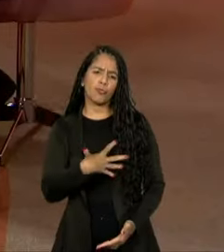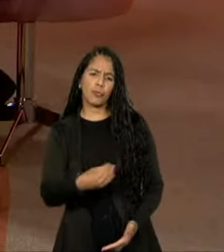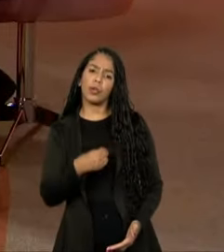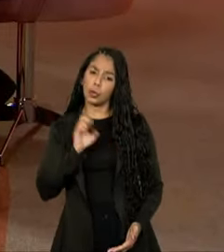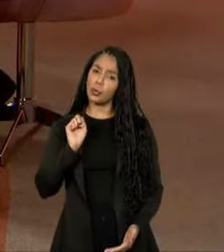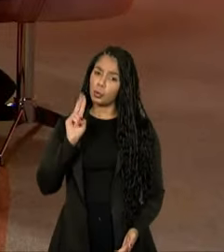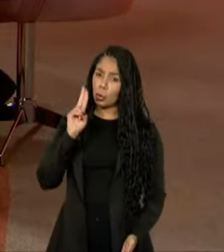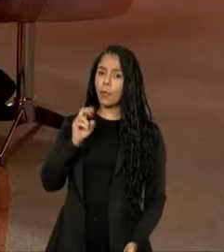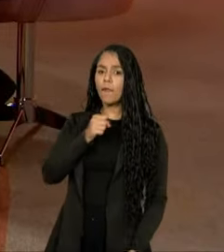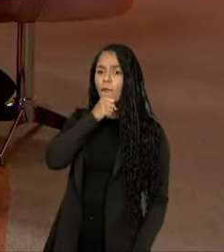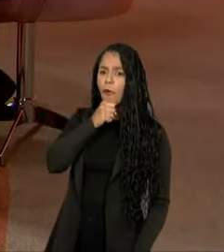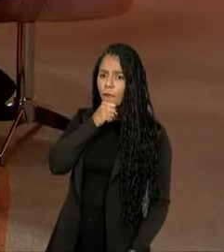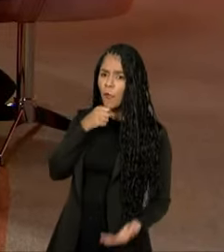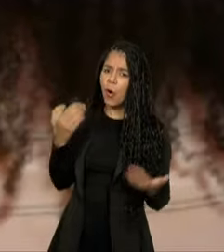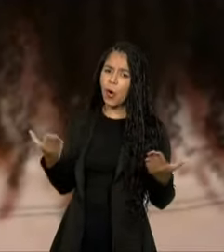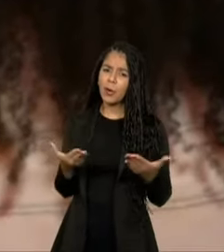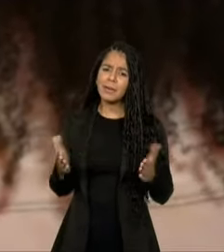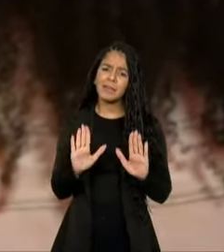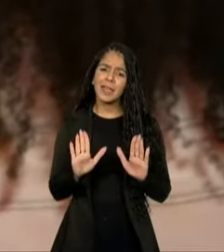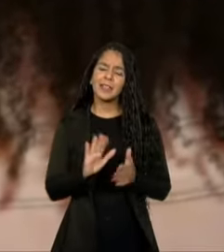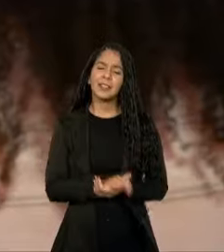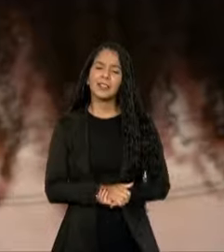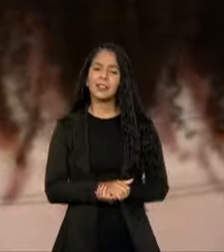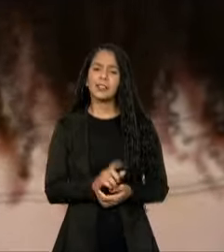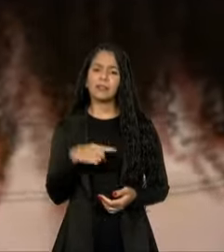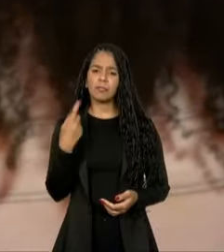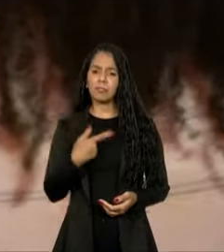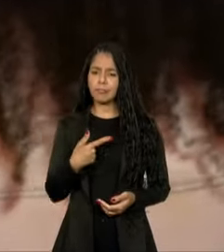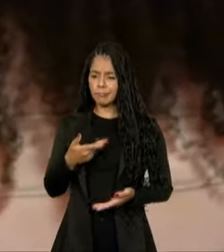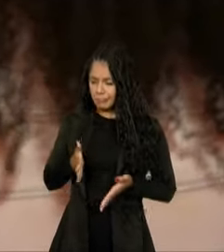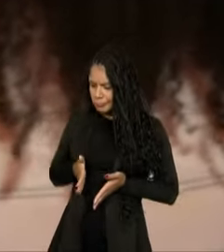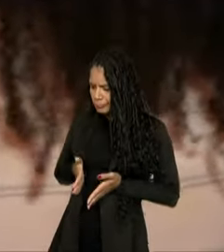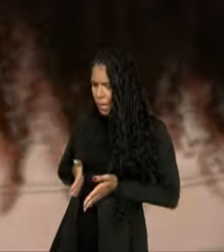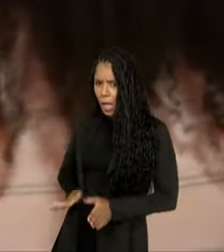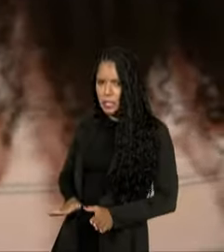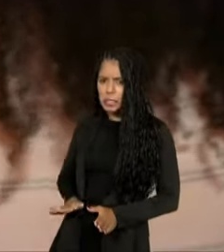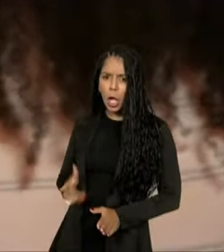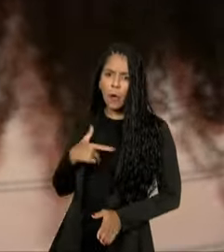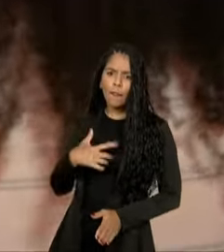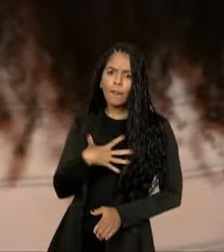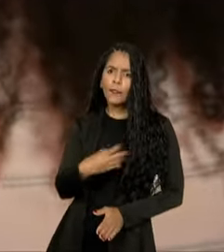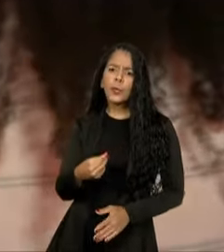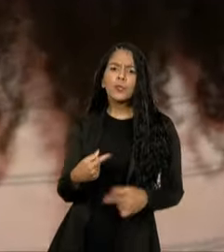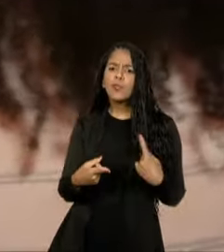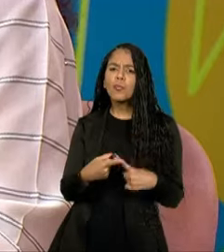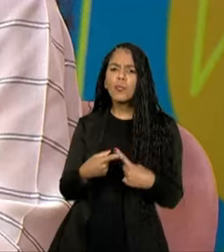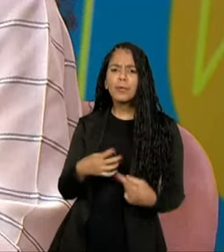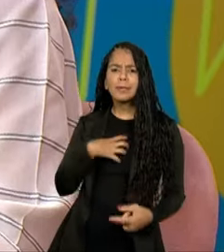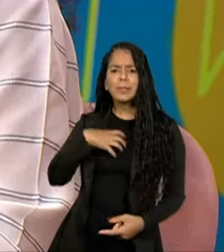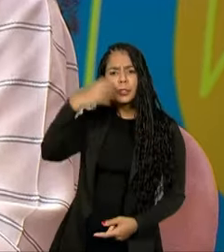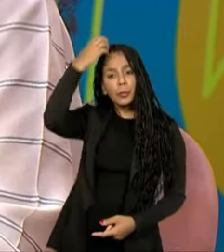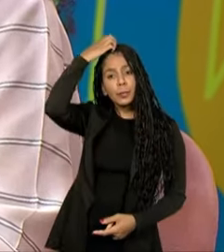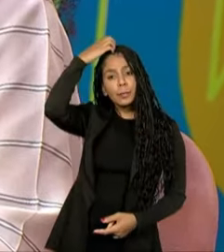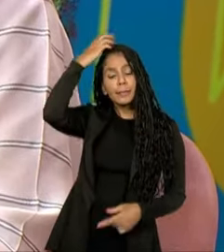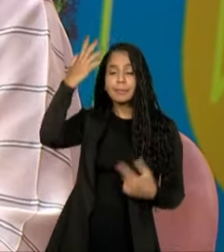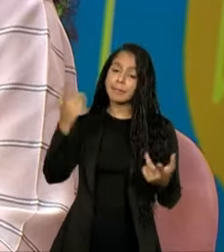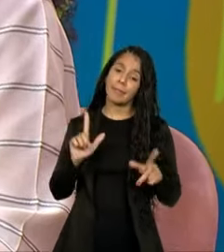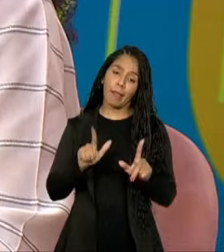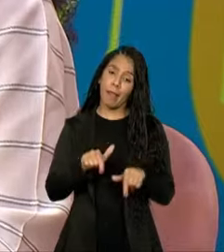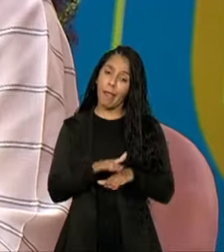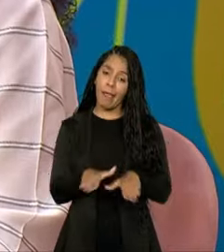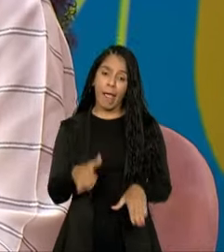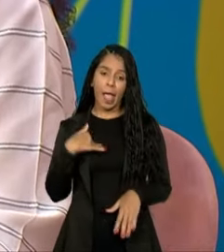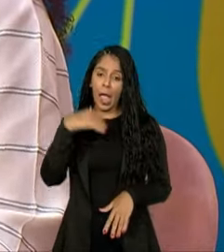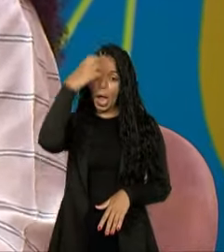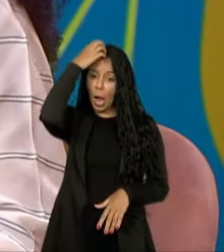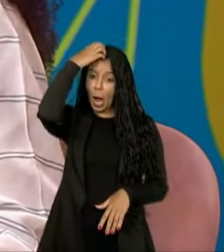enfim, mas a gente pariu, tem uma coisa de... Por quê? Me explica. É, a culpa chega, a culpa vem. Mas por causa